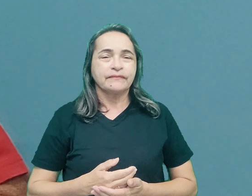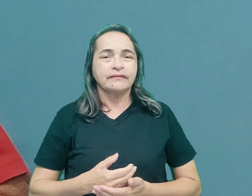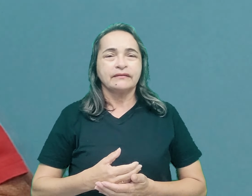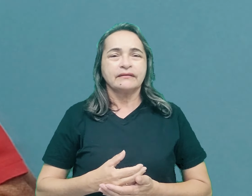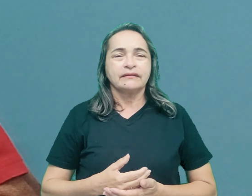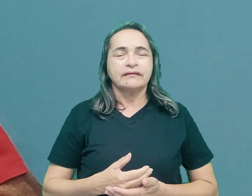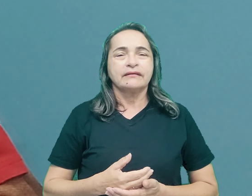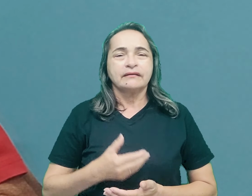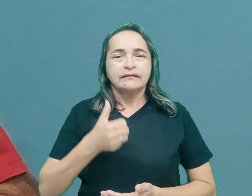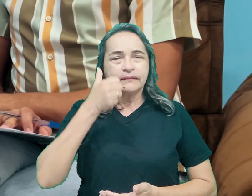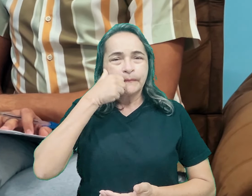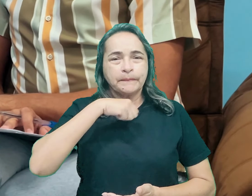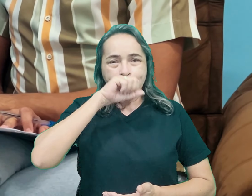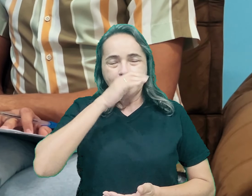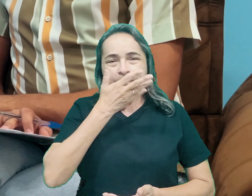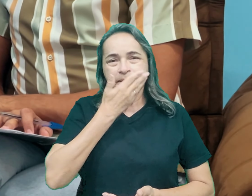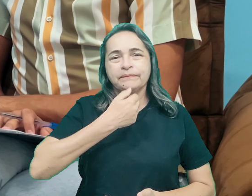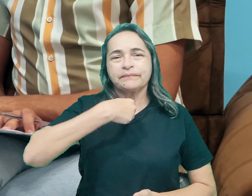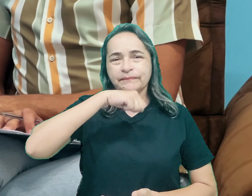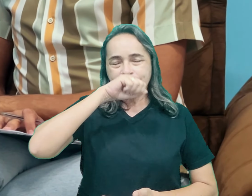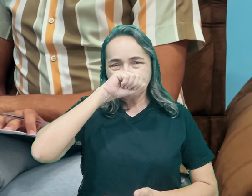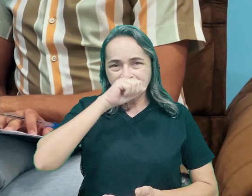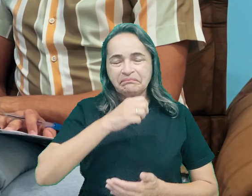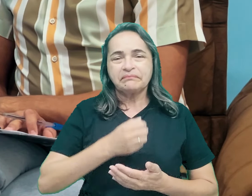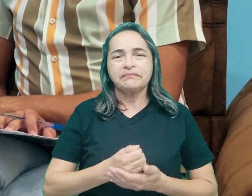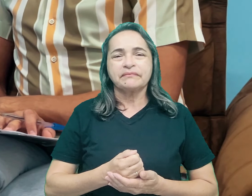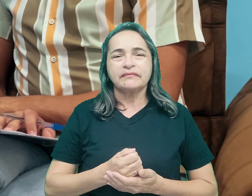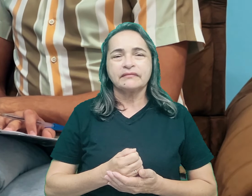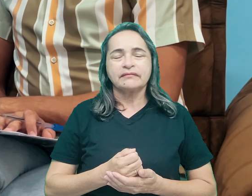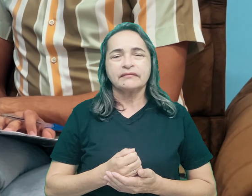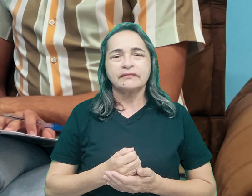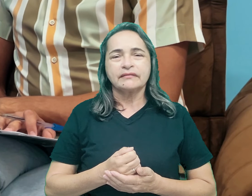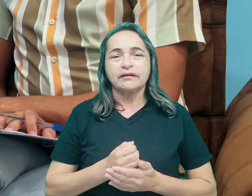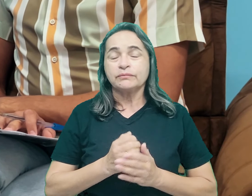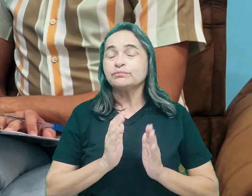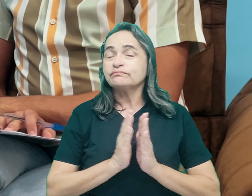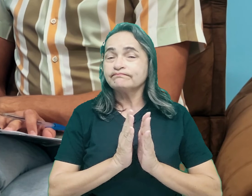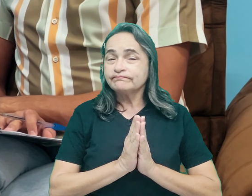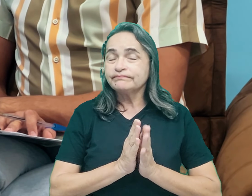campesinha, e desde criança eu fui muito, assim,